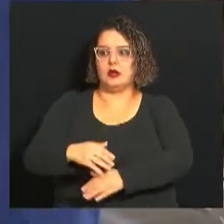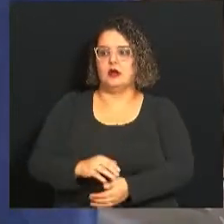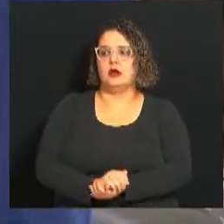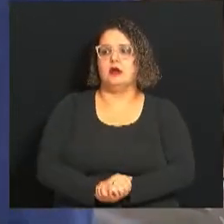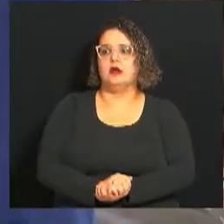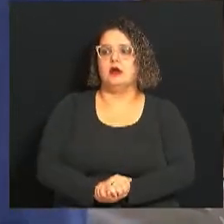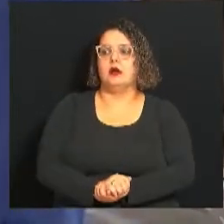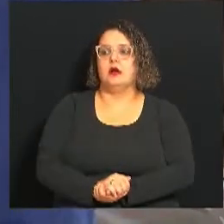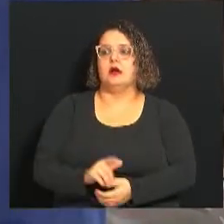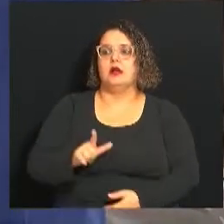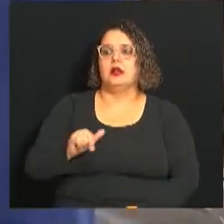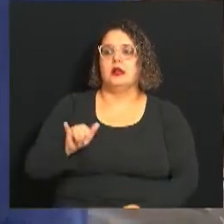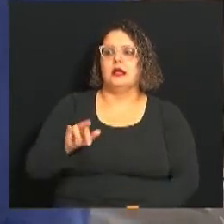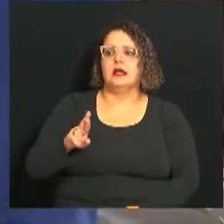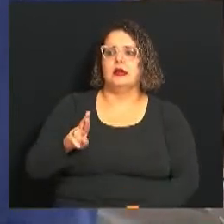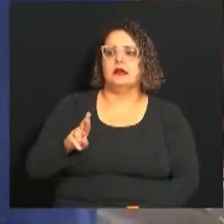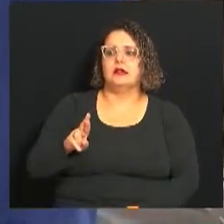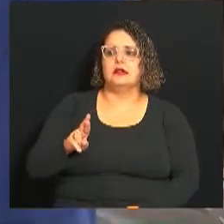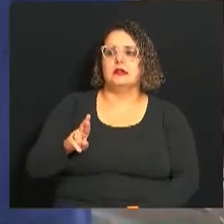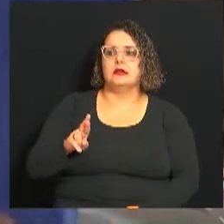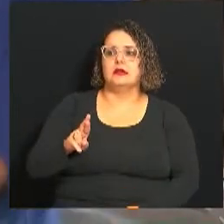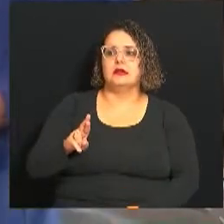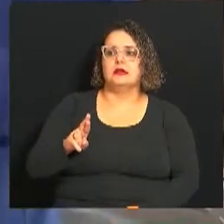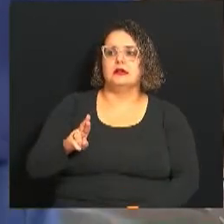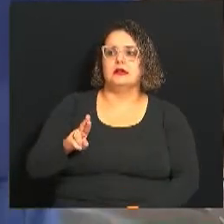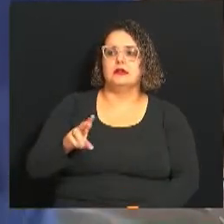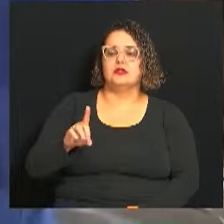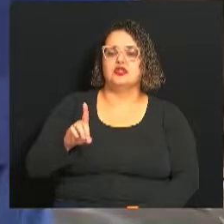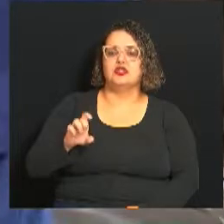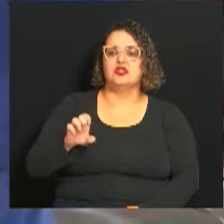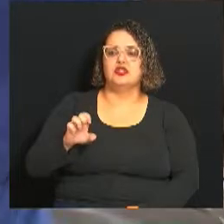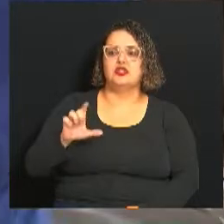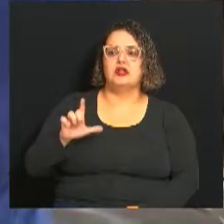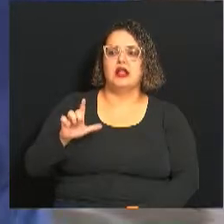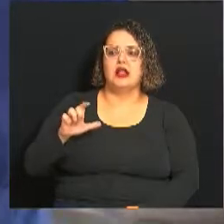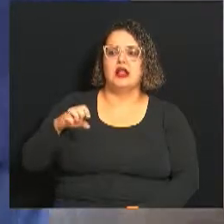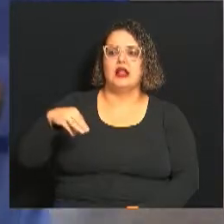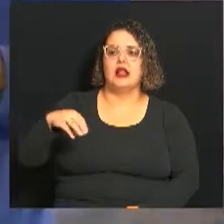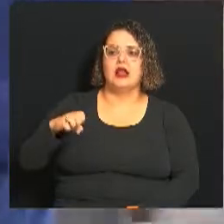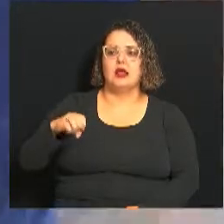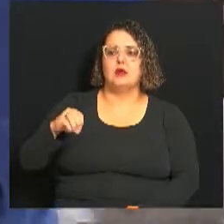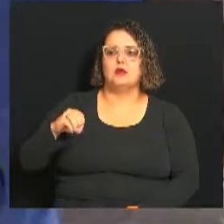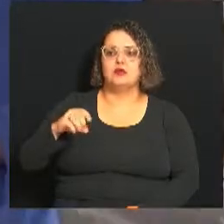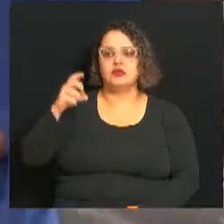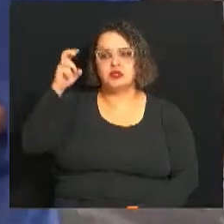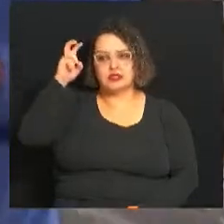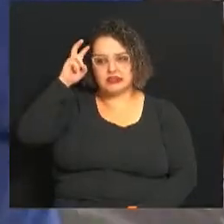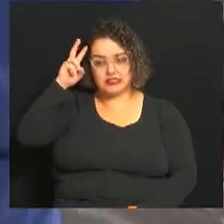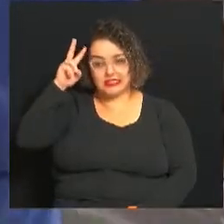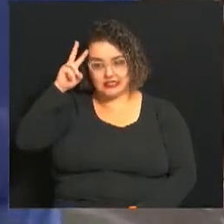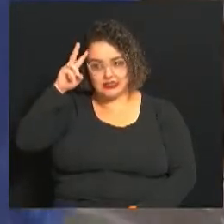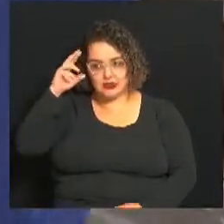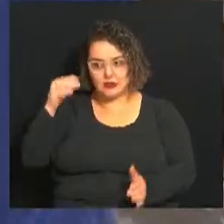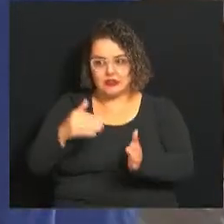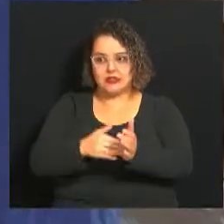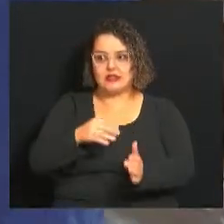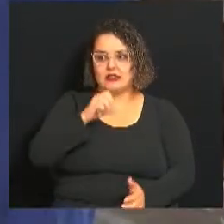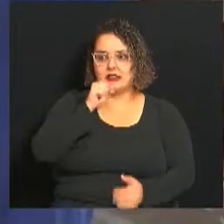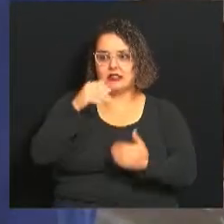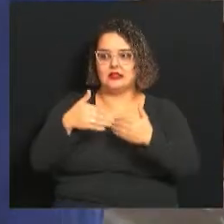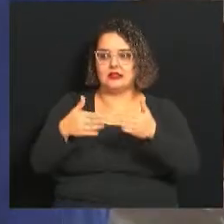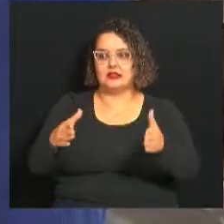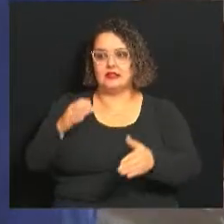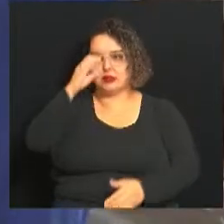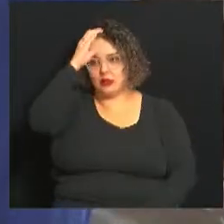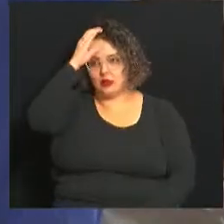Nascimento de Lemos, número 300, Vila Lemos. Então a gente está aqui todo dia, de segunda a sábado, com o portão aberto, esperando a comunidade trazer